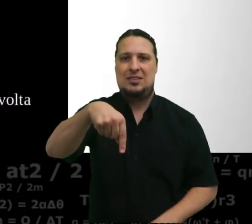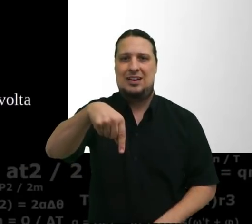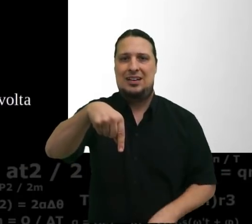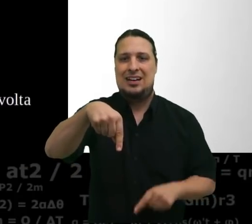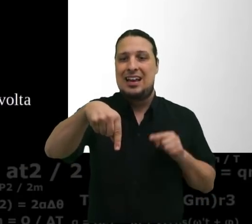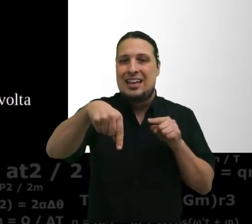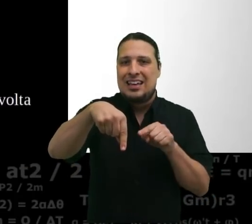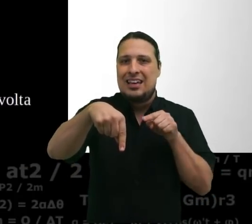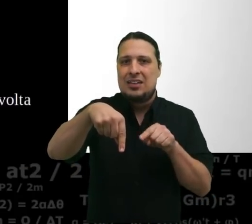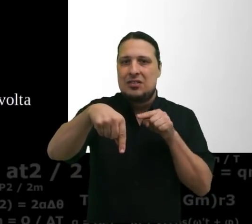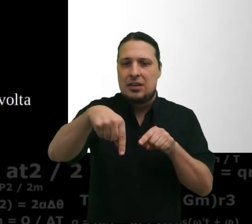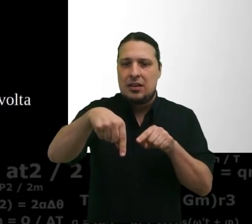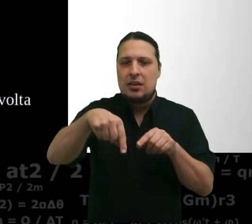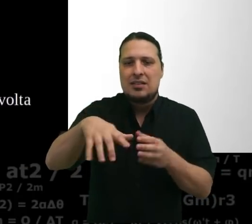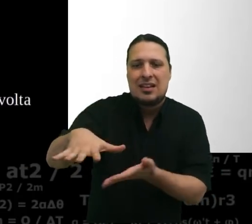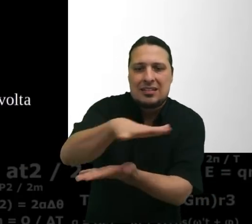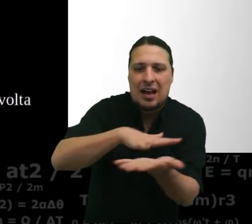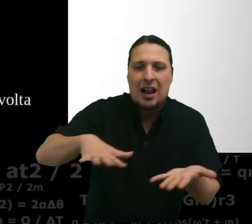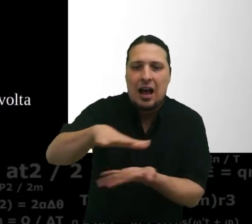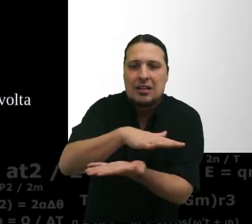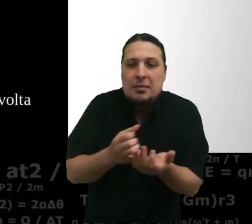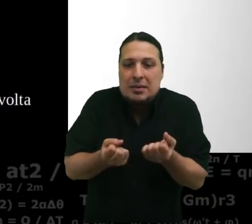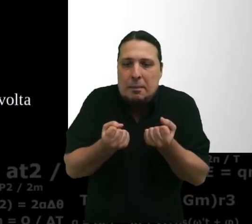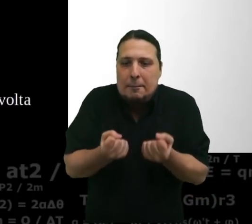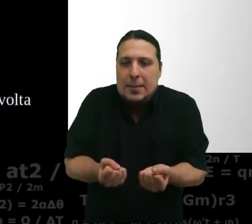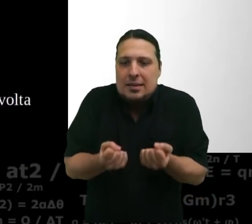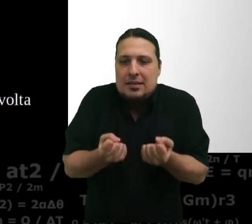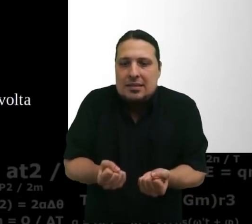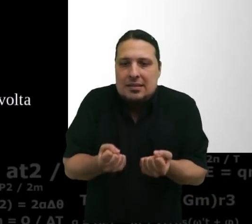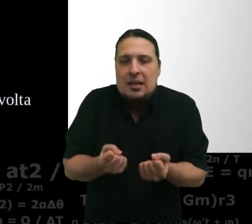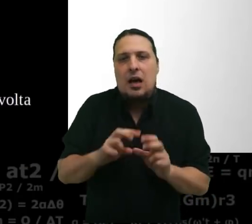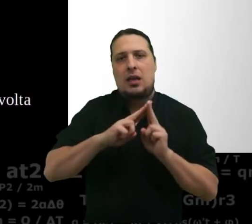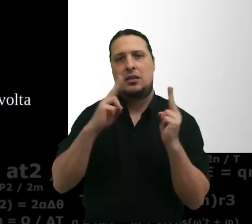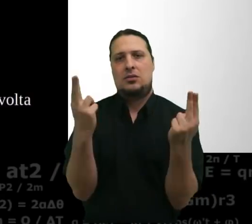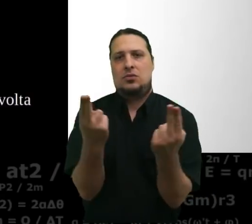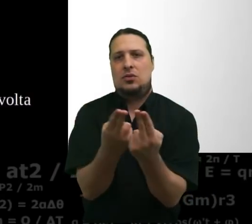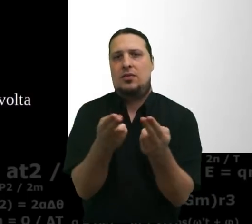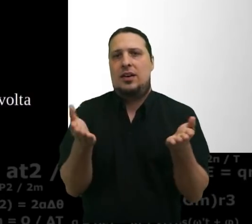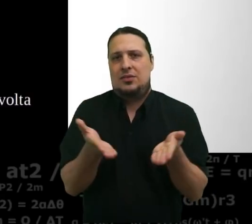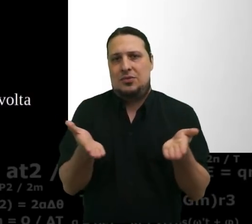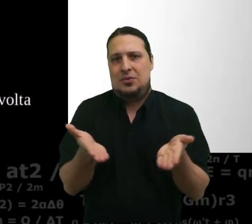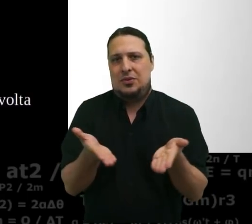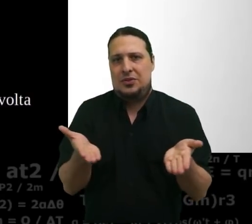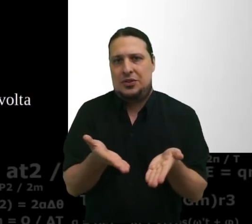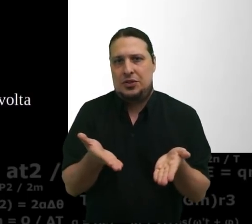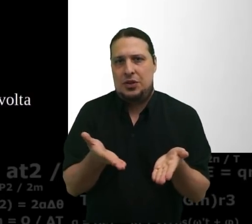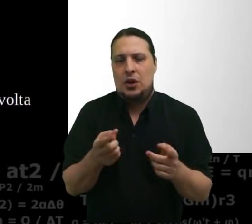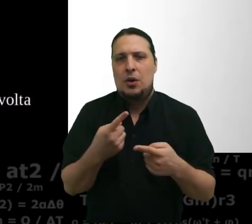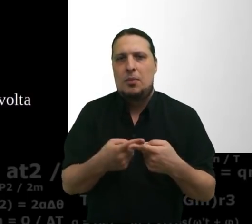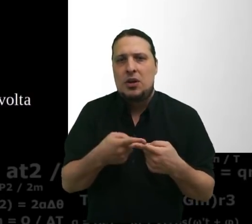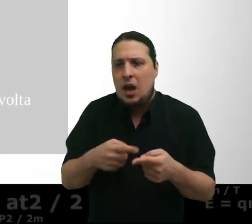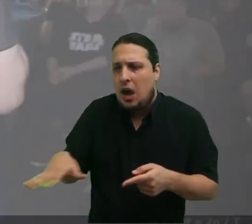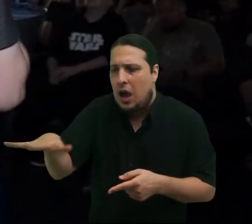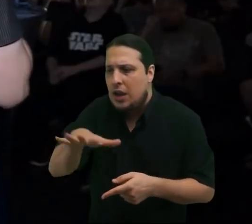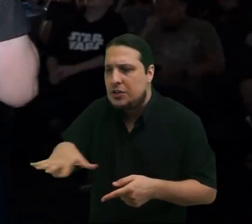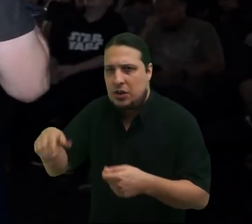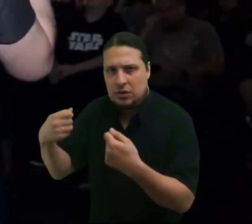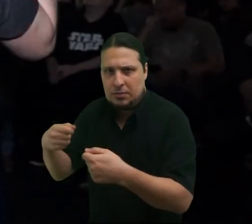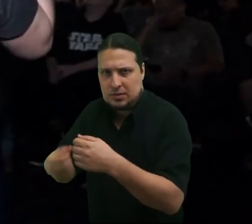Tá? A gravidade do buraco negro atrai partículas de gás e poeira em sua volta.